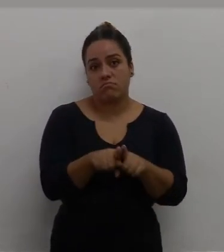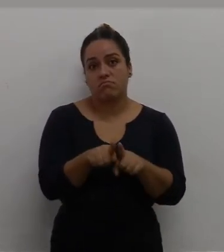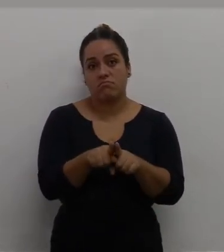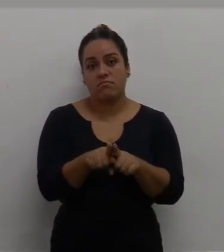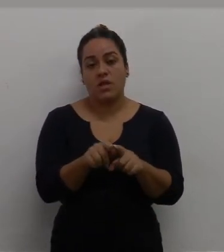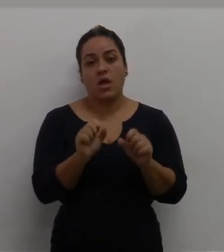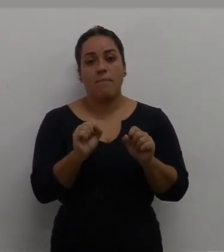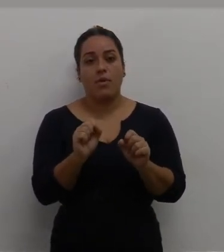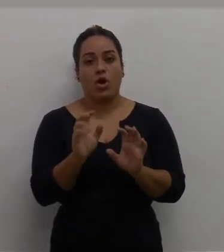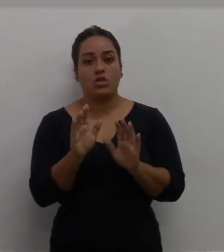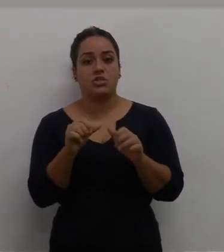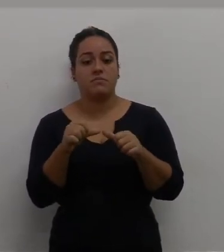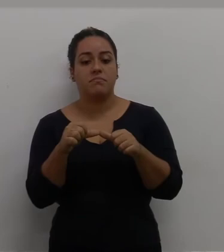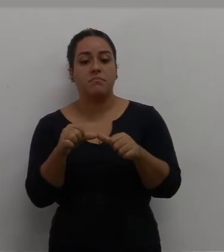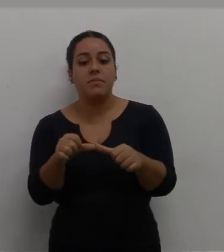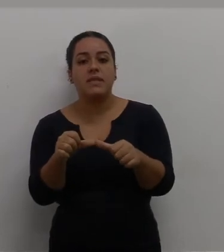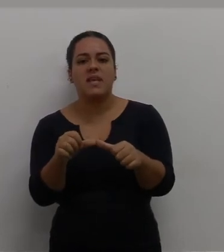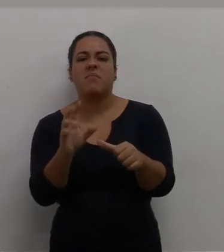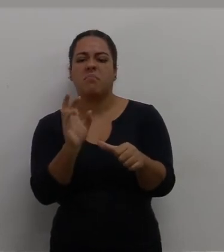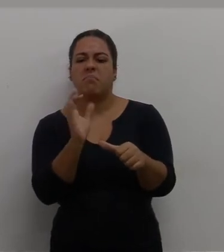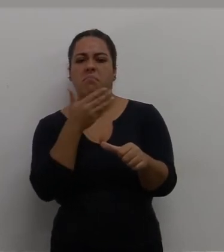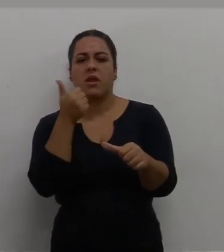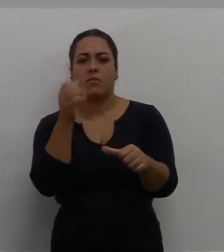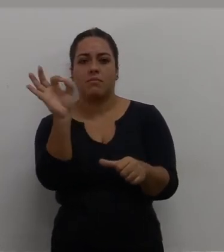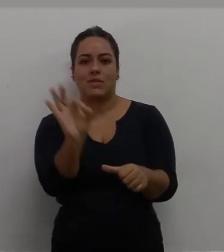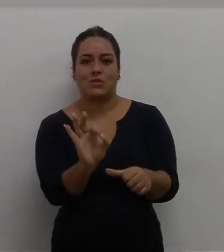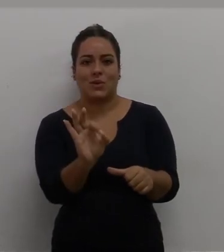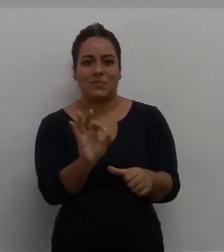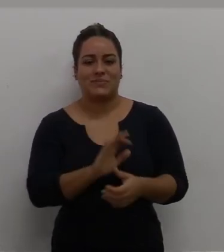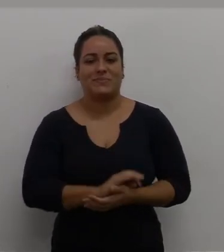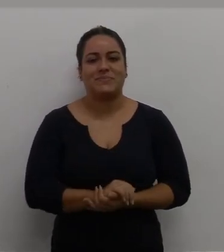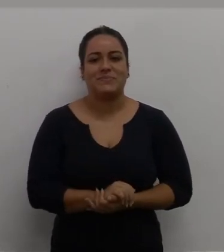tá? Vou manter o percentual.